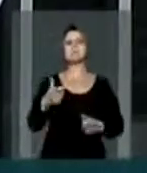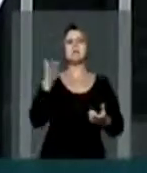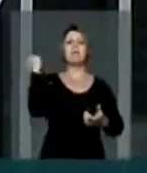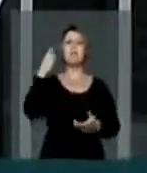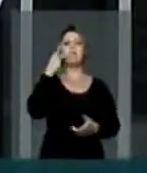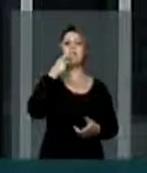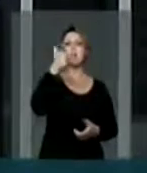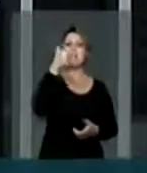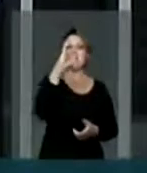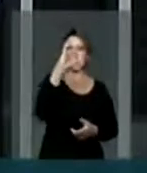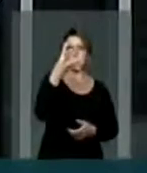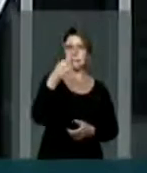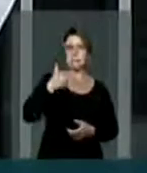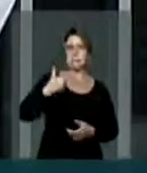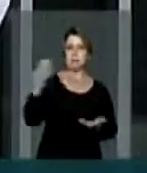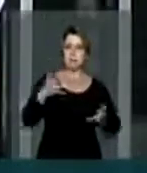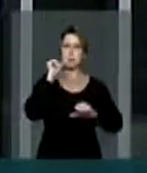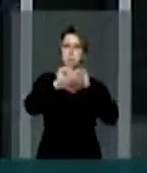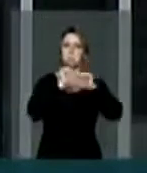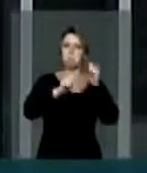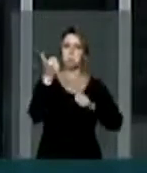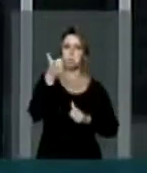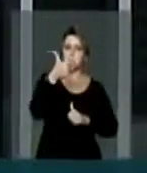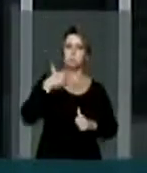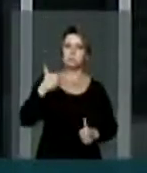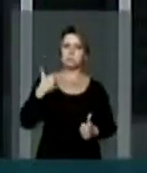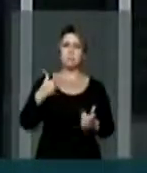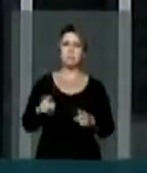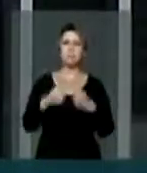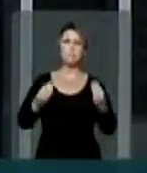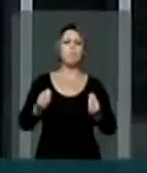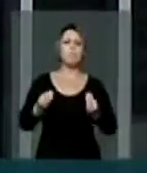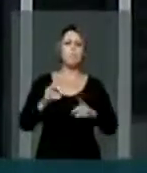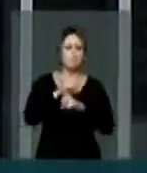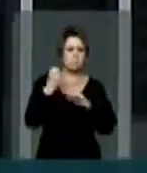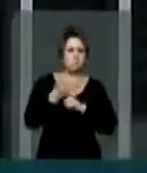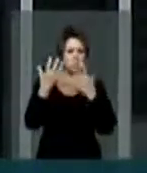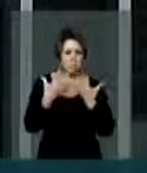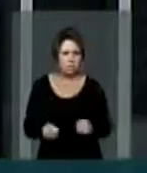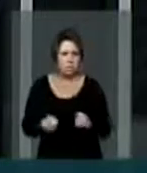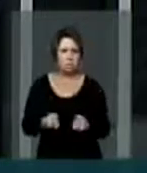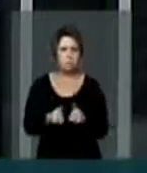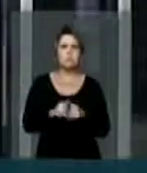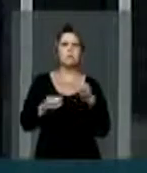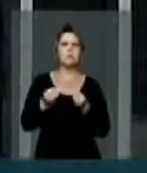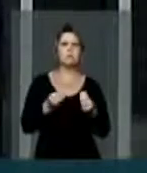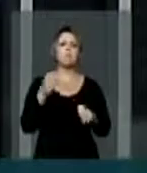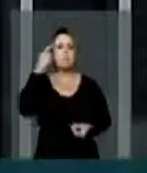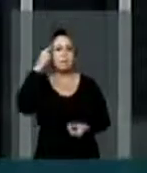para 12 anos de idade, quando a sociedade e a justiça peremptoriamente rechaçam tal